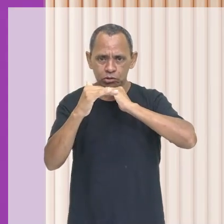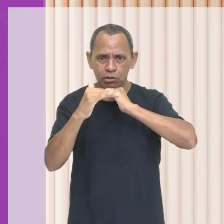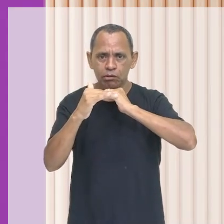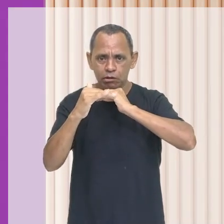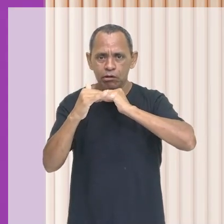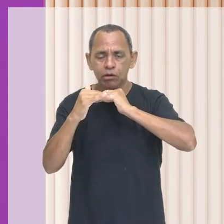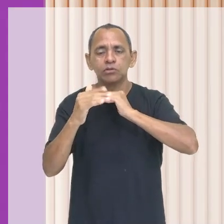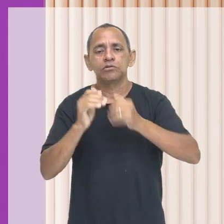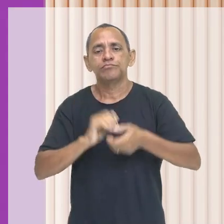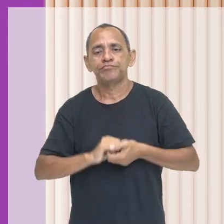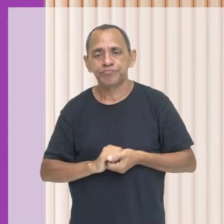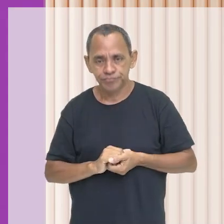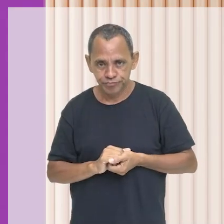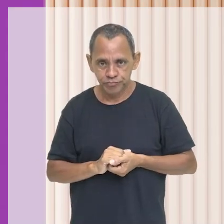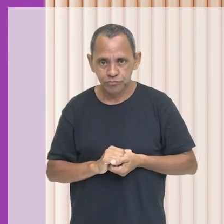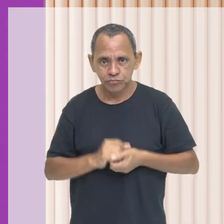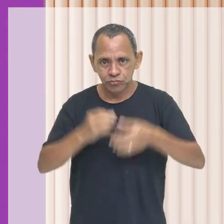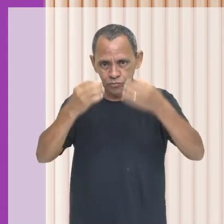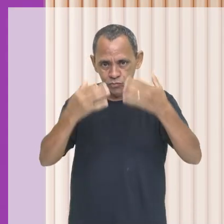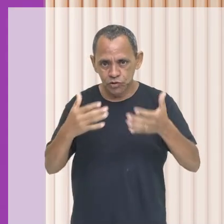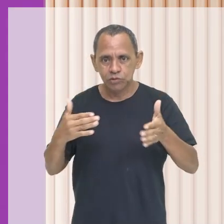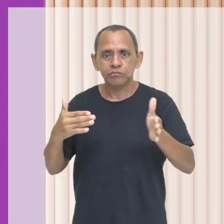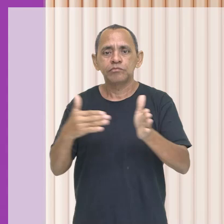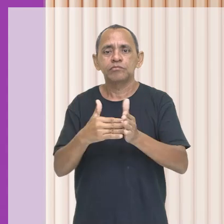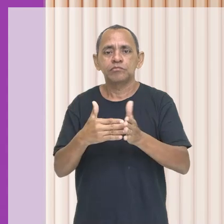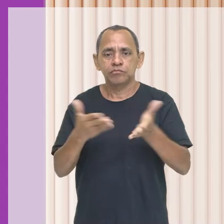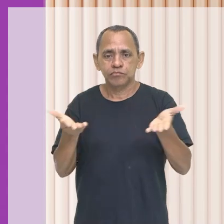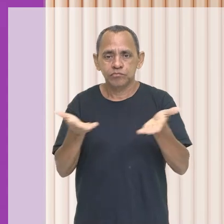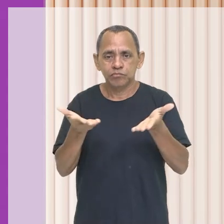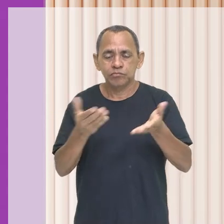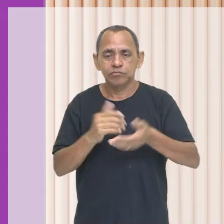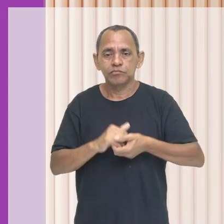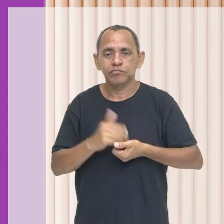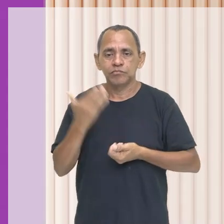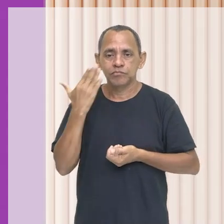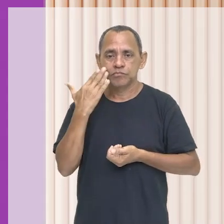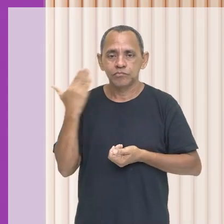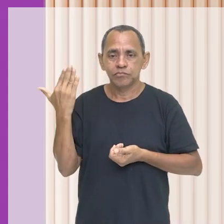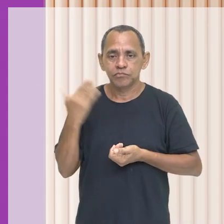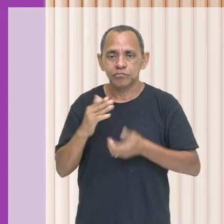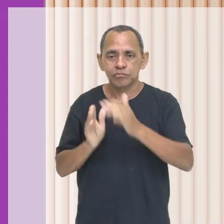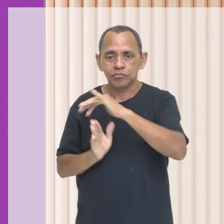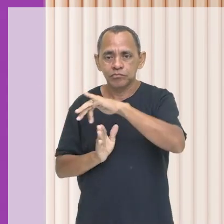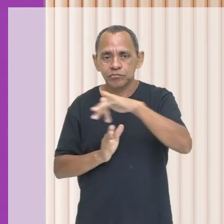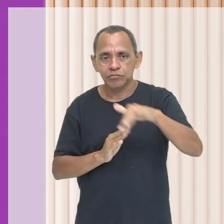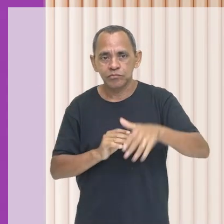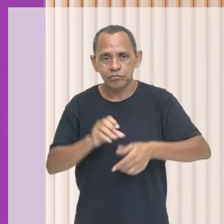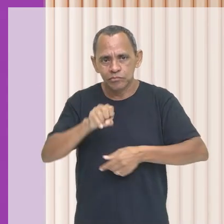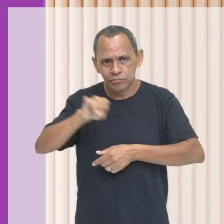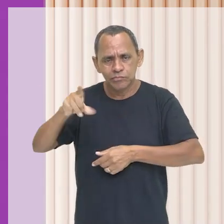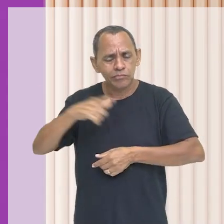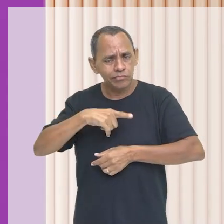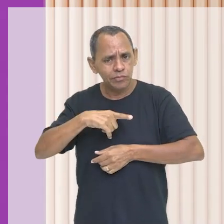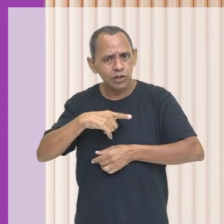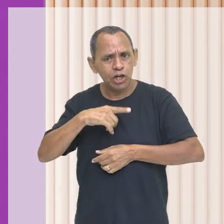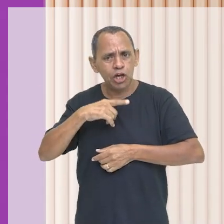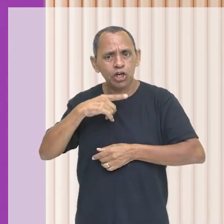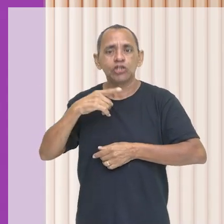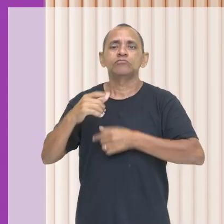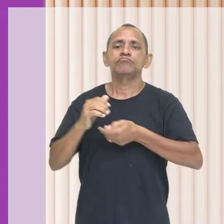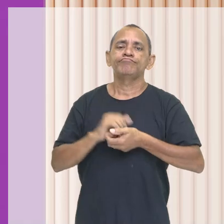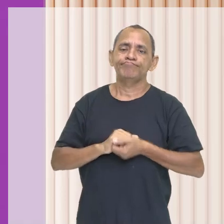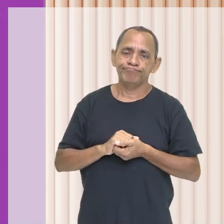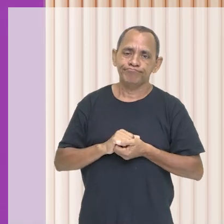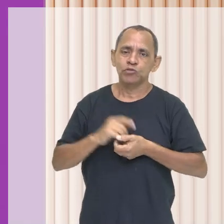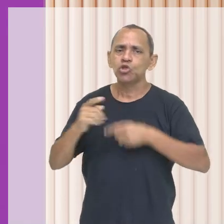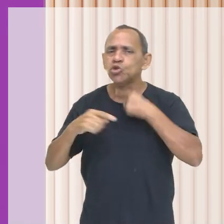nós vimos até aqui no nosso exemplo. Beleza? Bom, se você ainda tem dúvida em